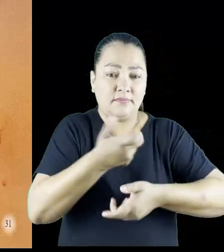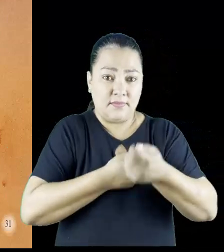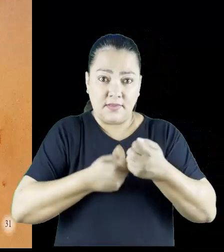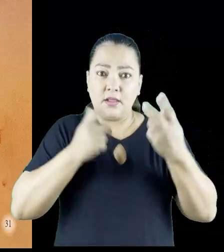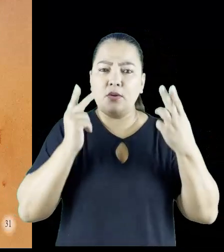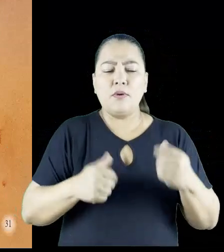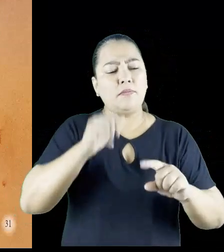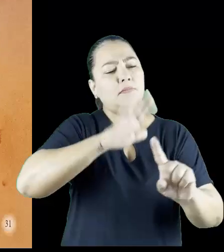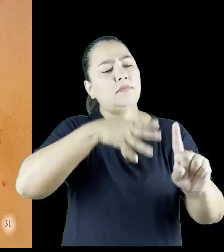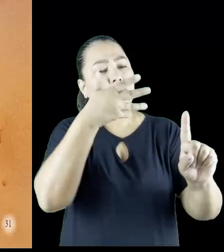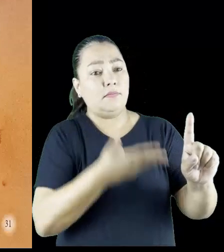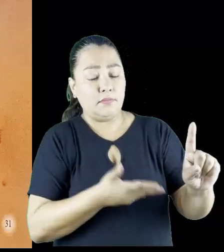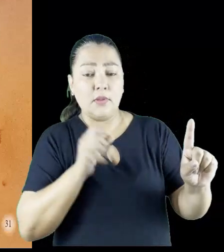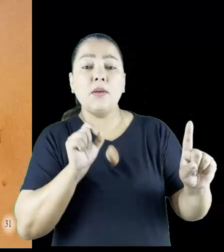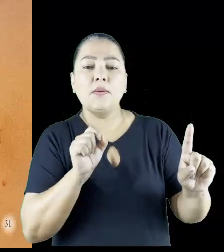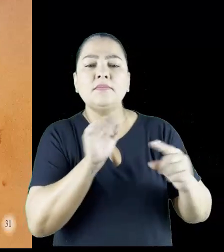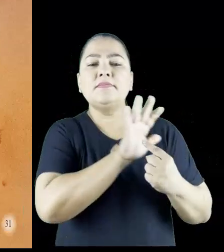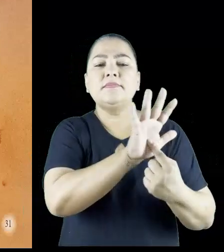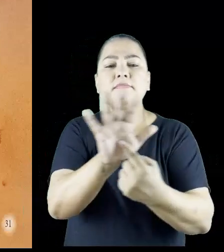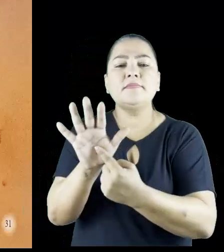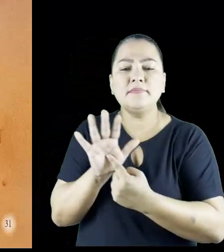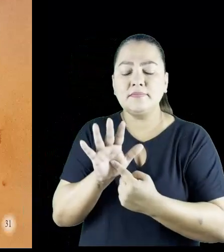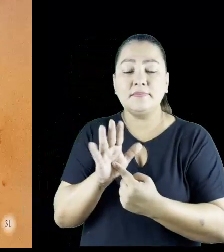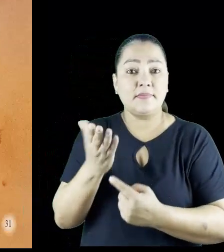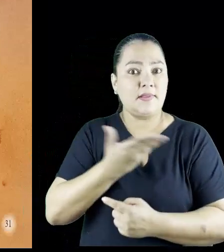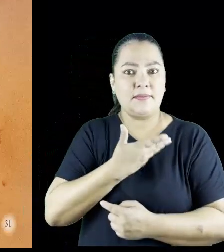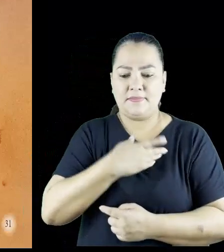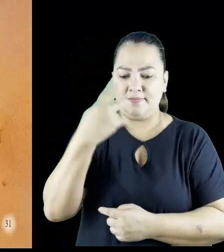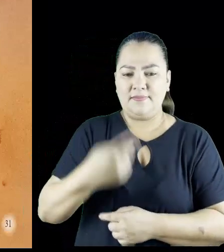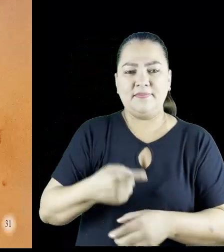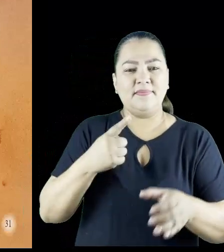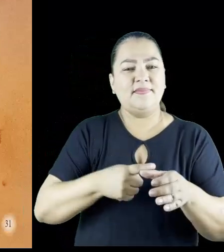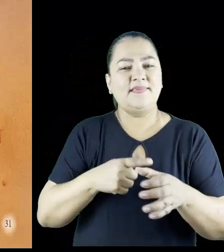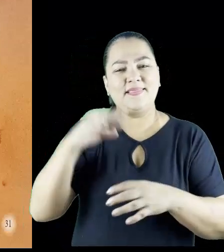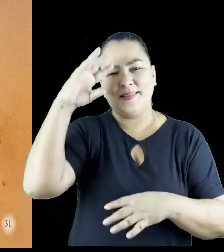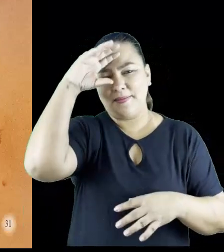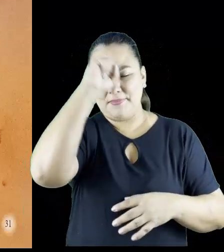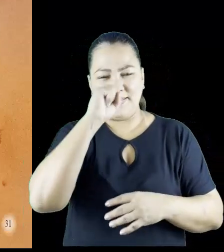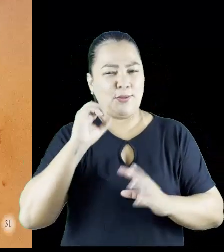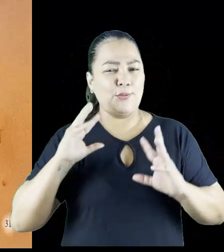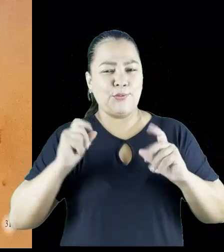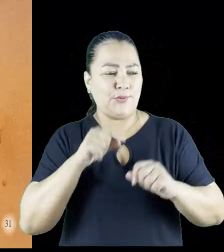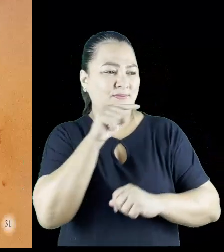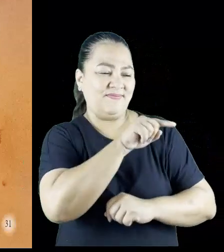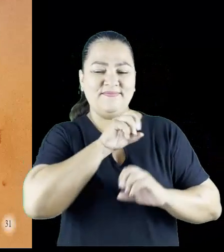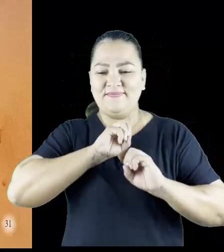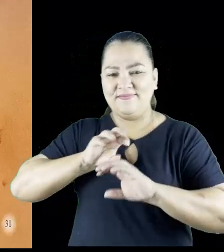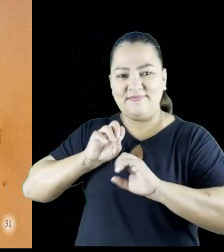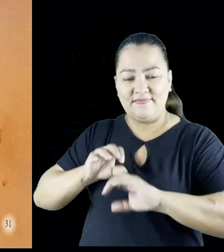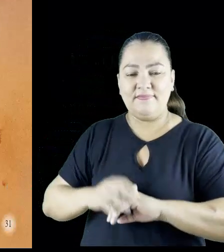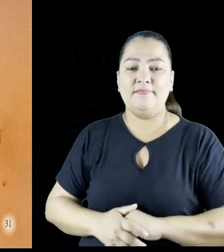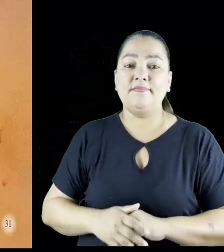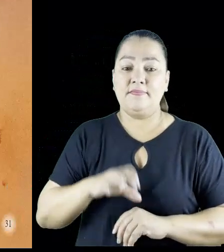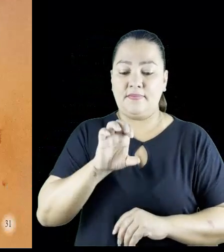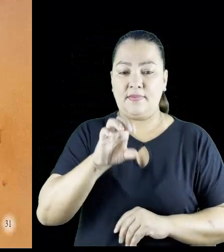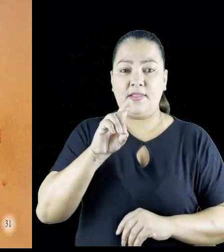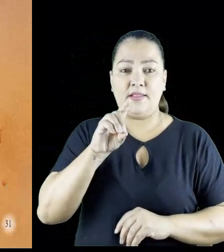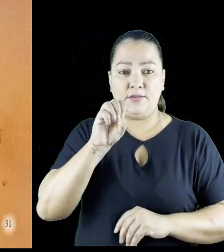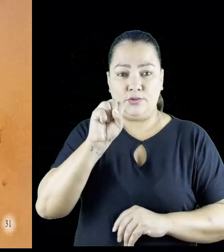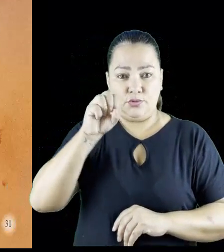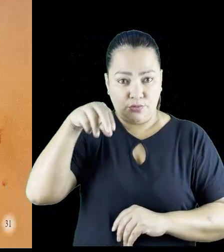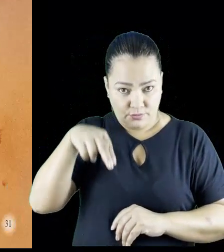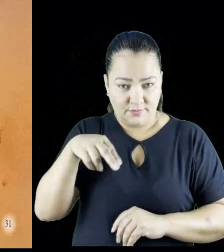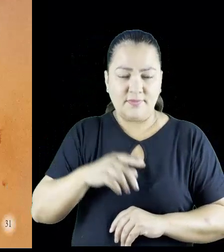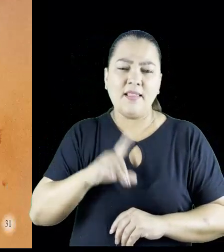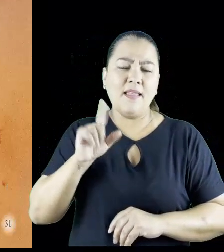demais pescadores desse bairro, eu quero apresentar para vocês um grande amigo dessa cidade que aprendeu tudo com o seu Dato, o pescador